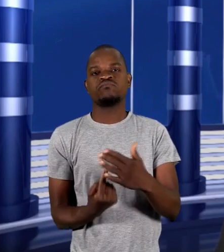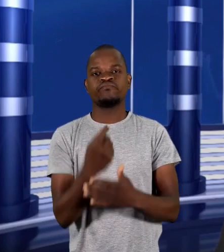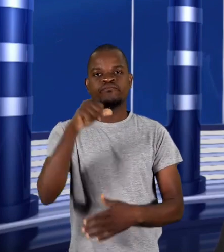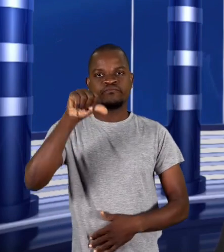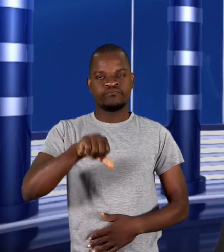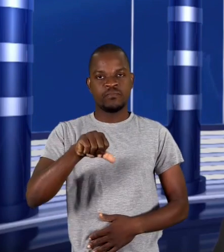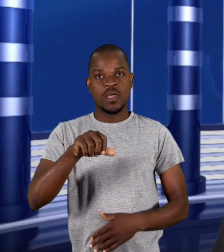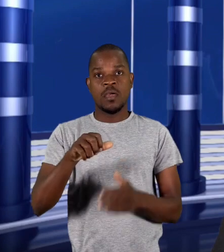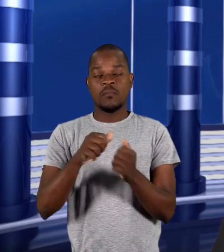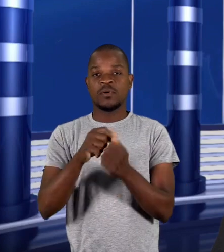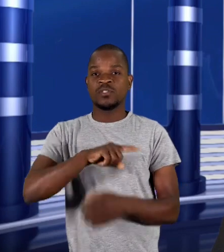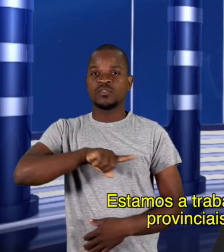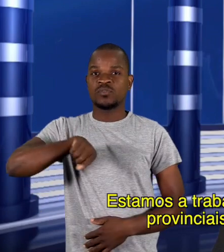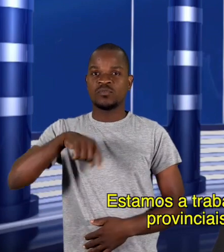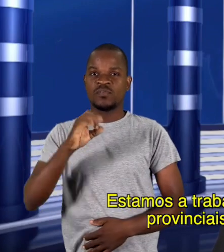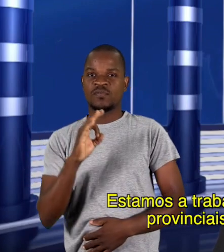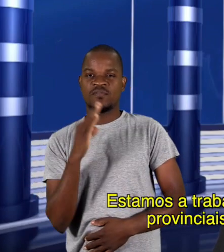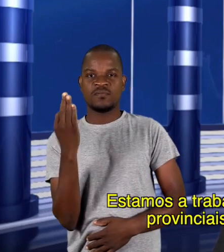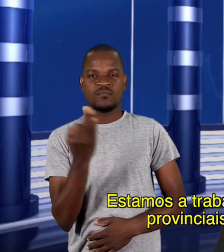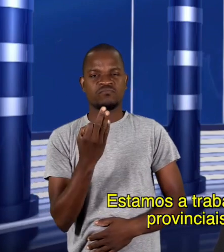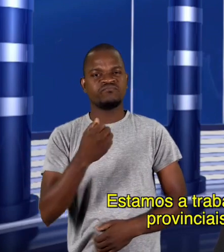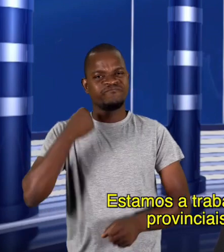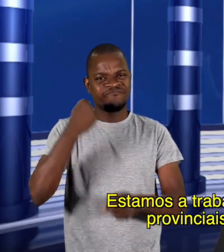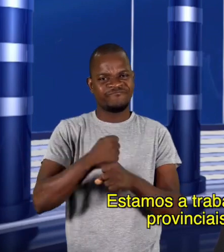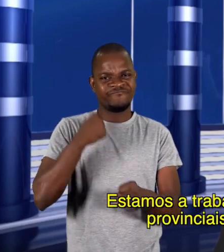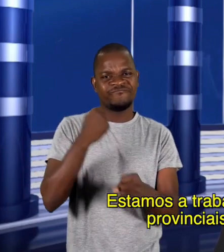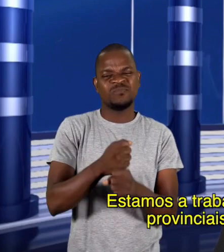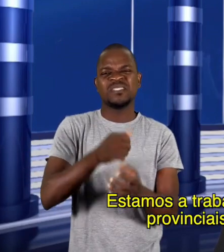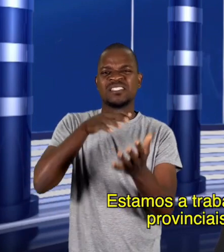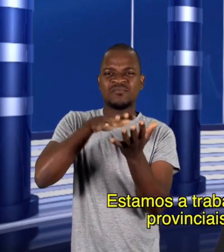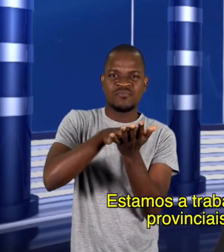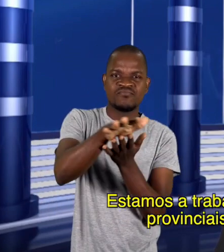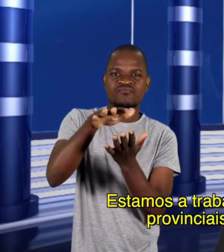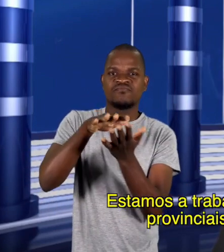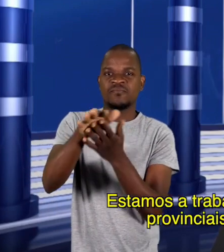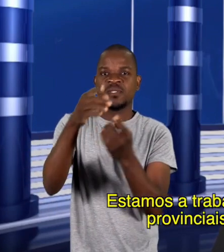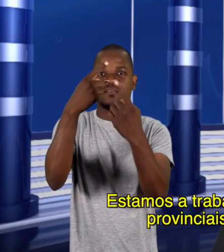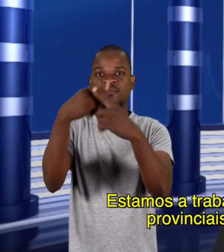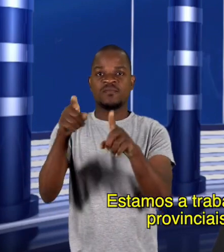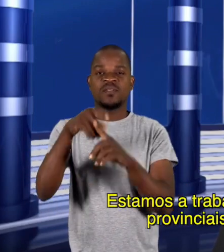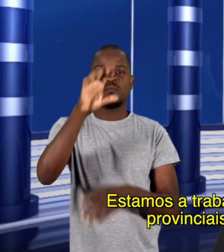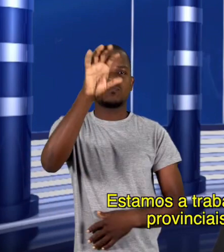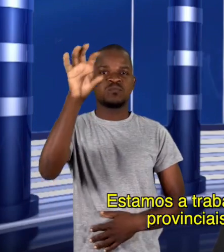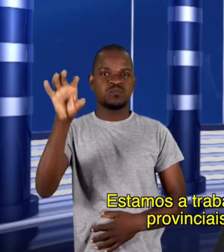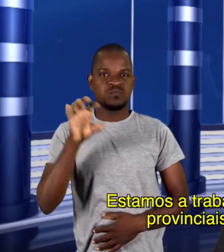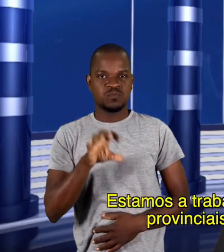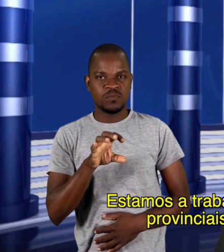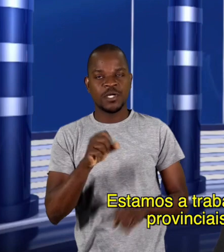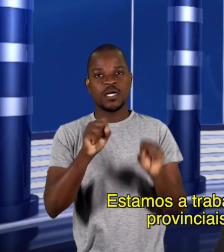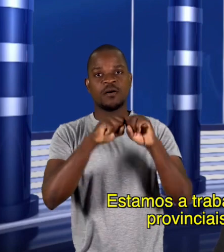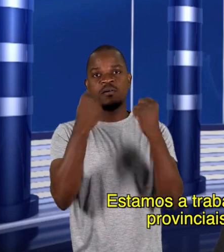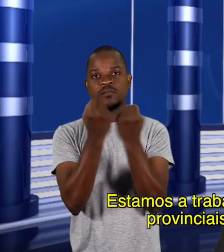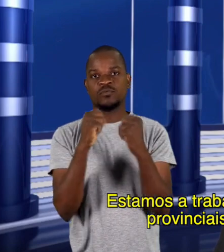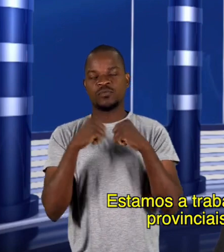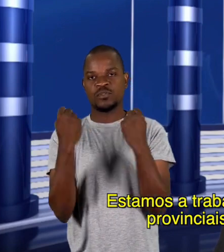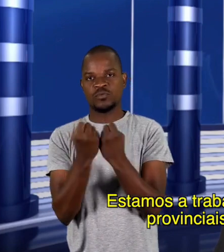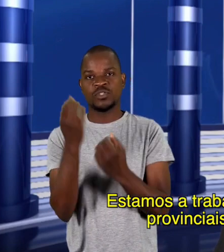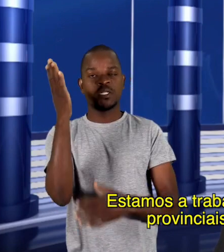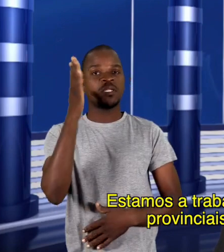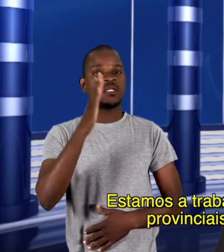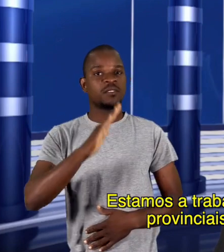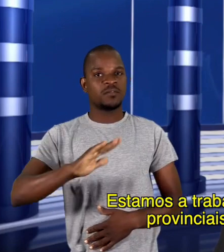E ao nível do FAMOD, nós estamos a trabalhar no sentido de sensibilizar as delegações